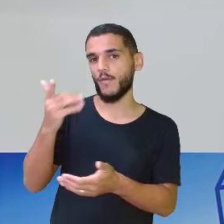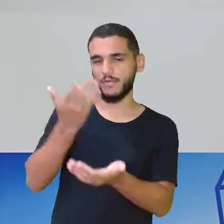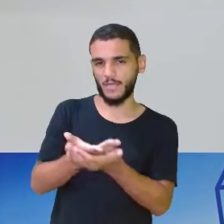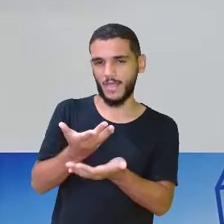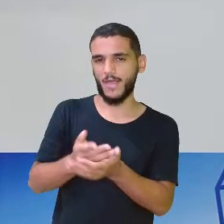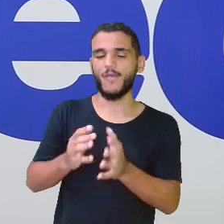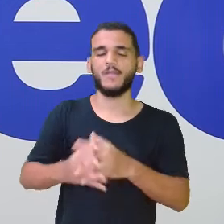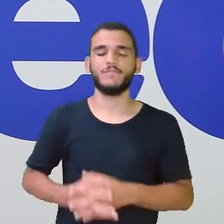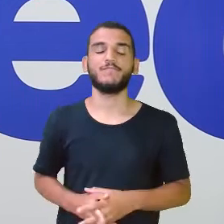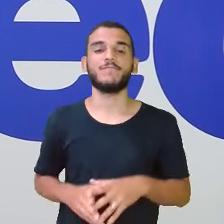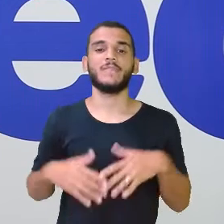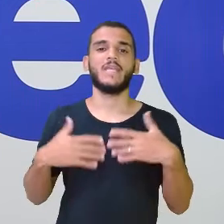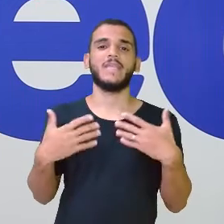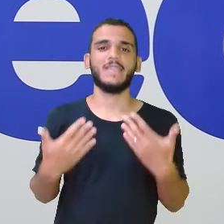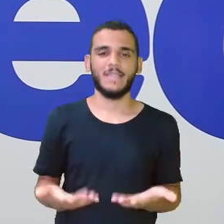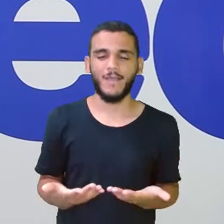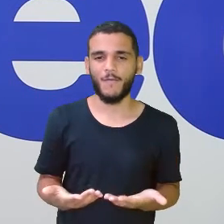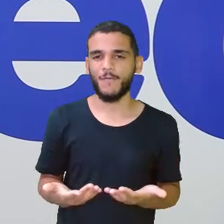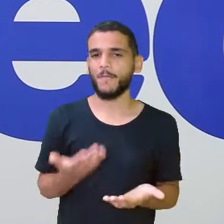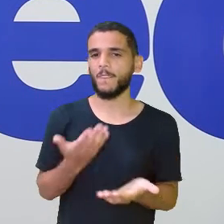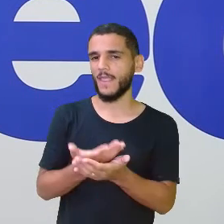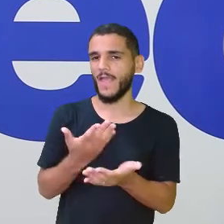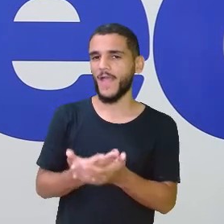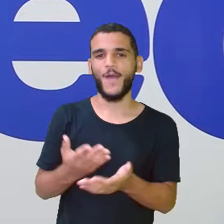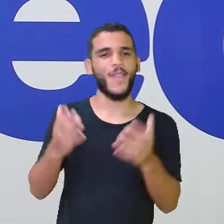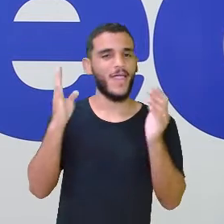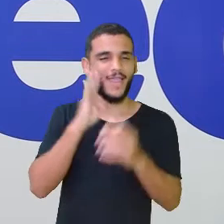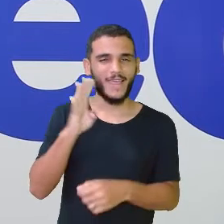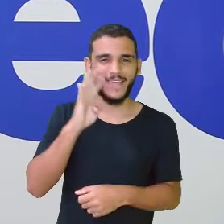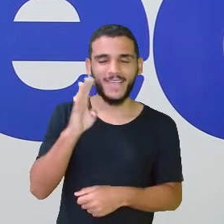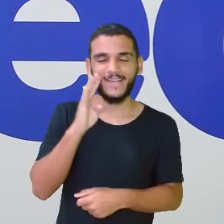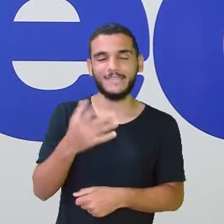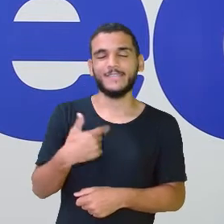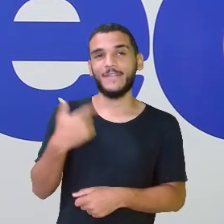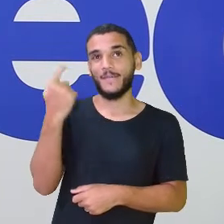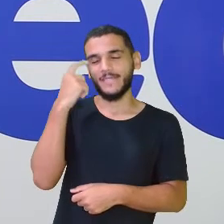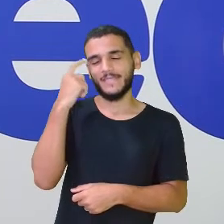Vanessa? Opa, aula massa e fica esse gostinho de